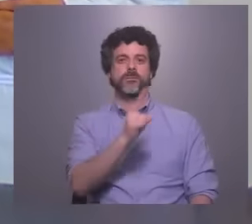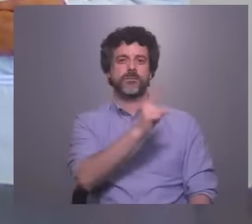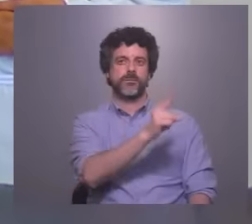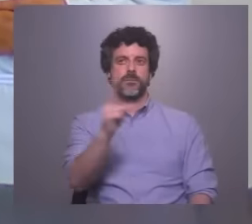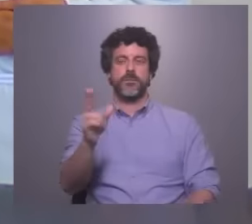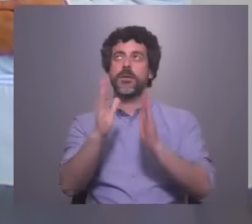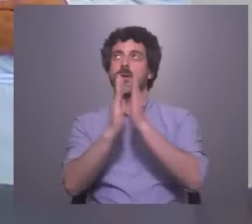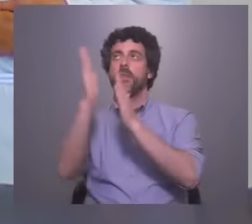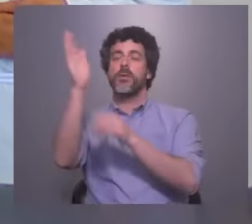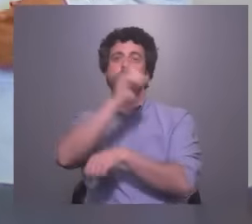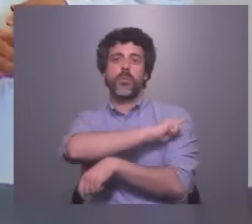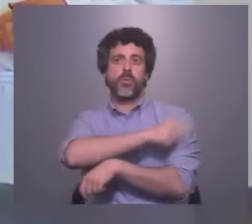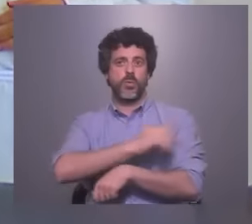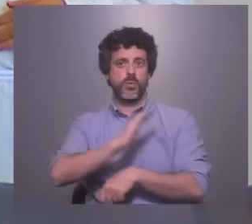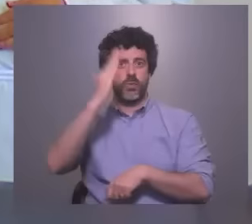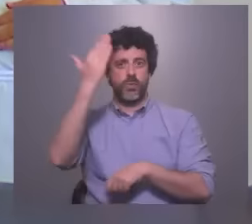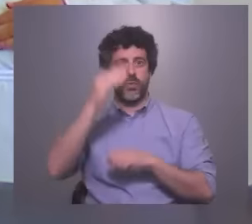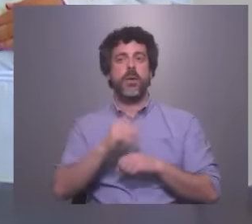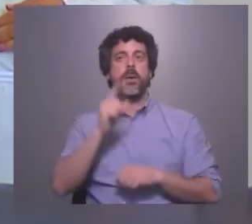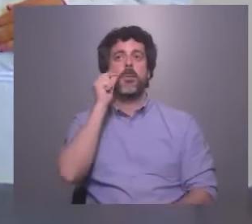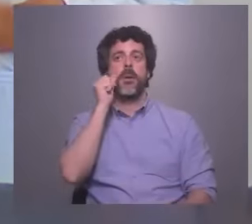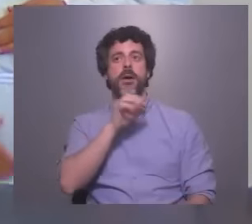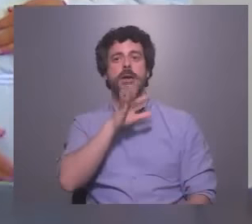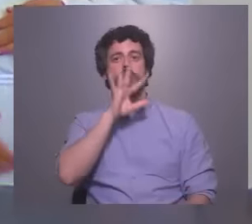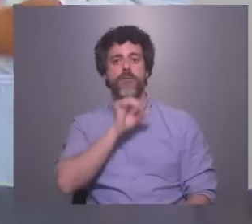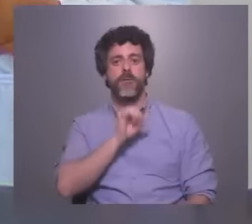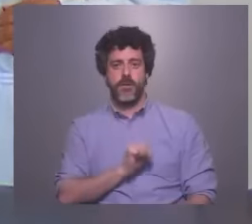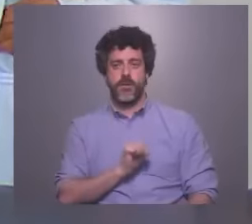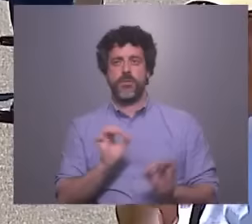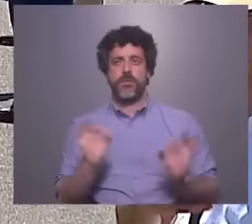O Senhor esteja convosco.